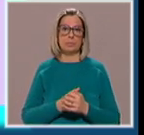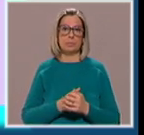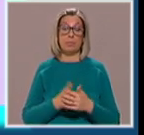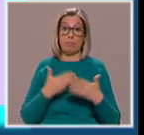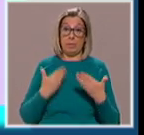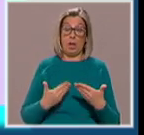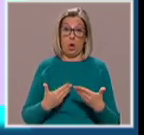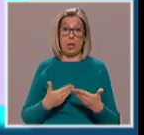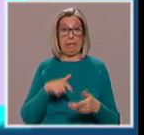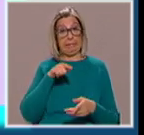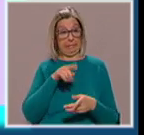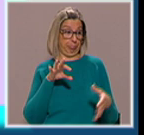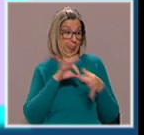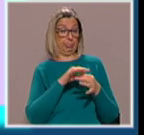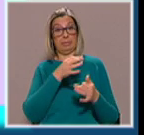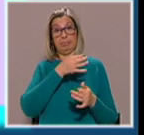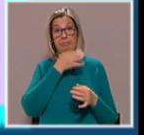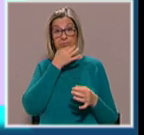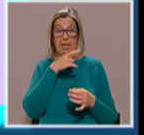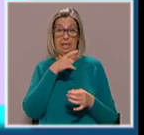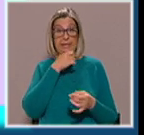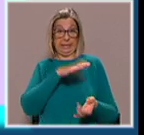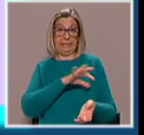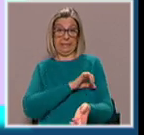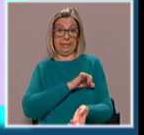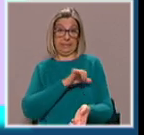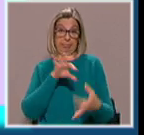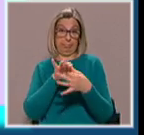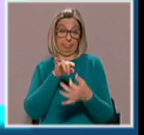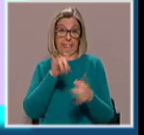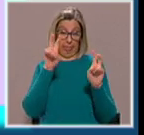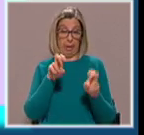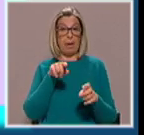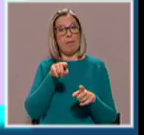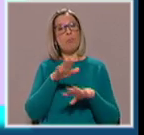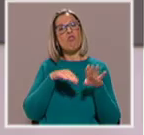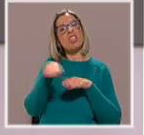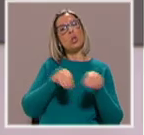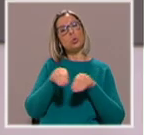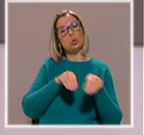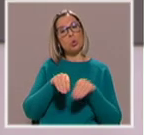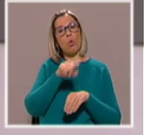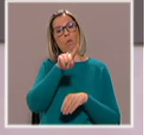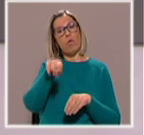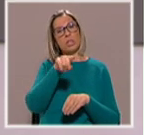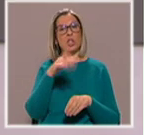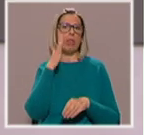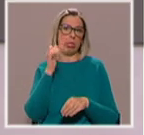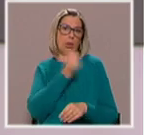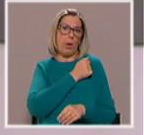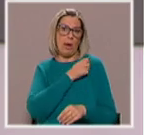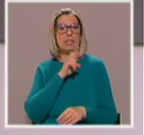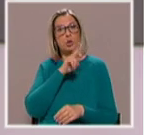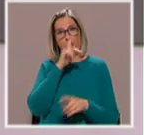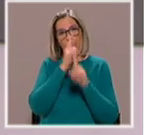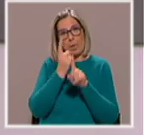Vamos agora, então, com base nisto que vimos do sangue, fazer aqui um pequeno quiz, um jogo, que vocês já estão habituados, pergunta-resposta, tentam responder em casa ao mesmo tempo que nós vamos